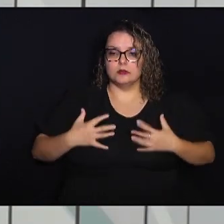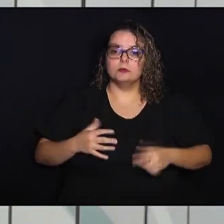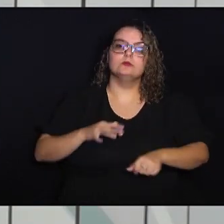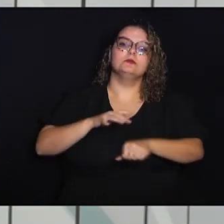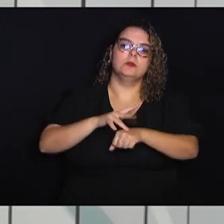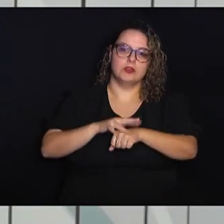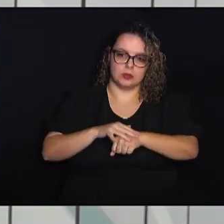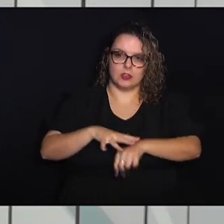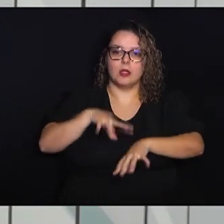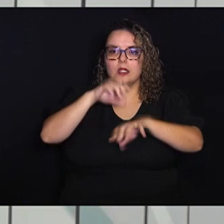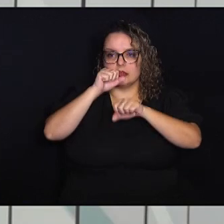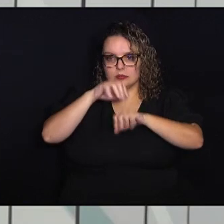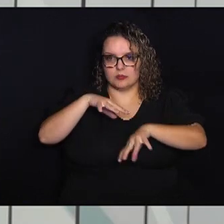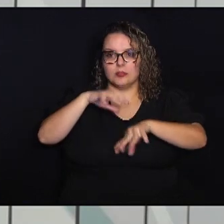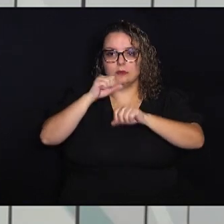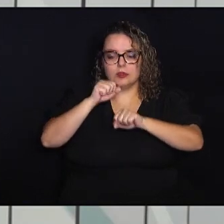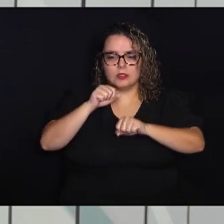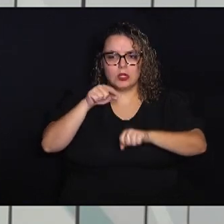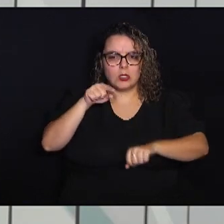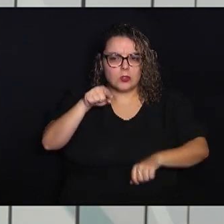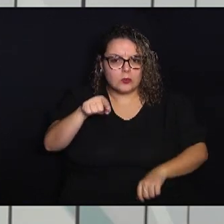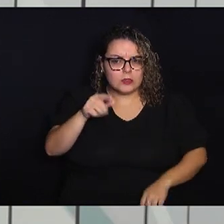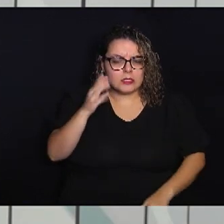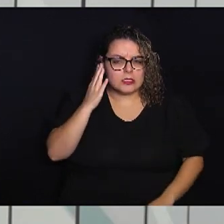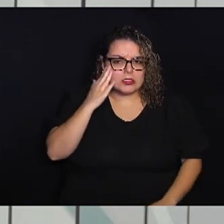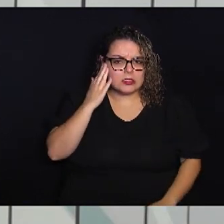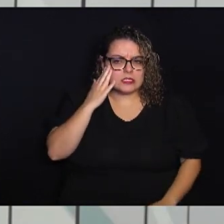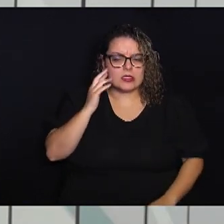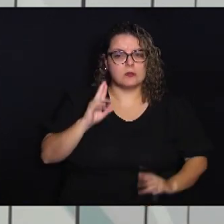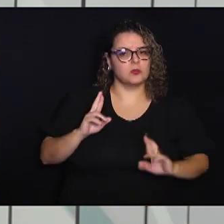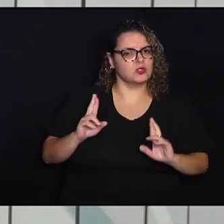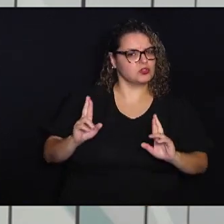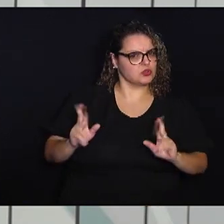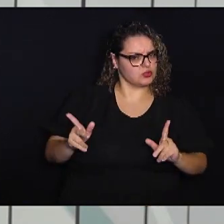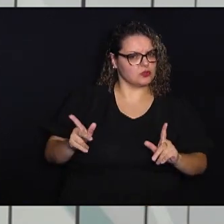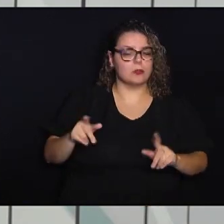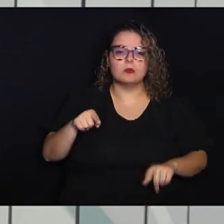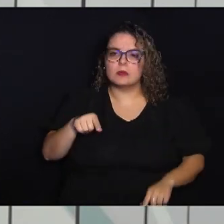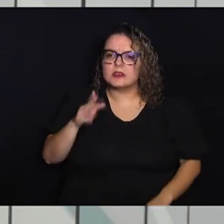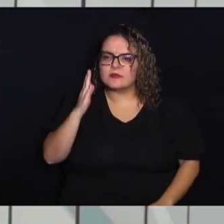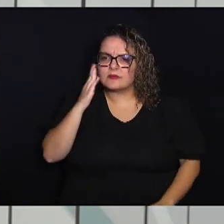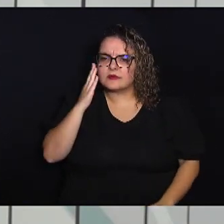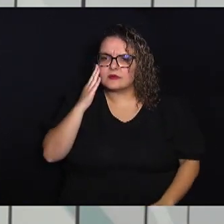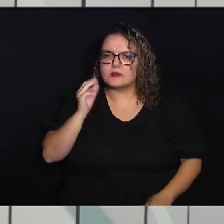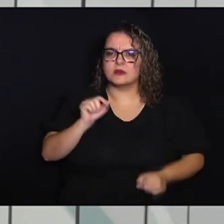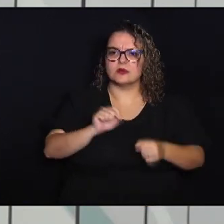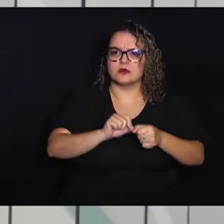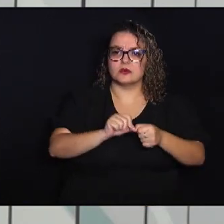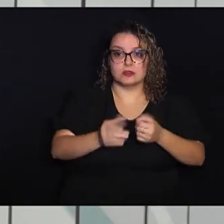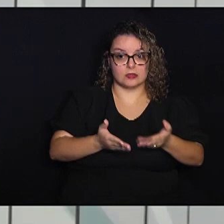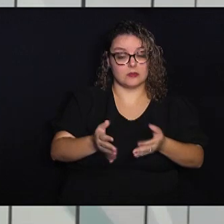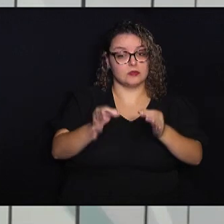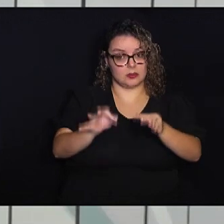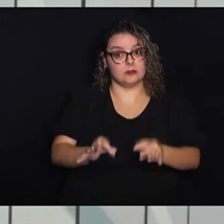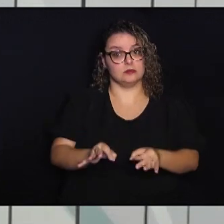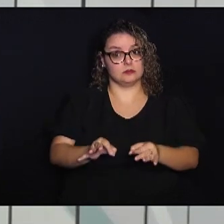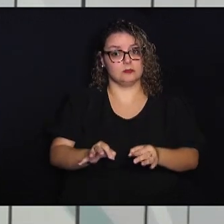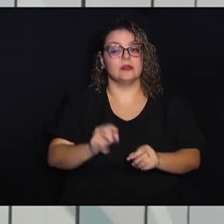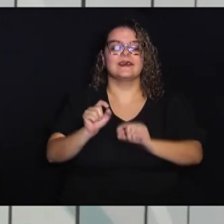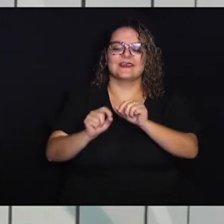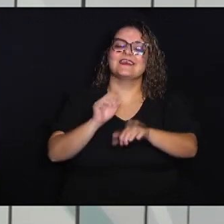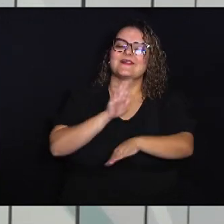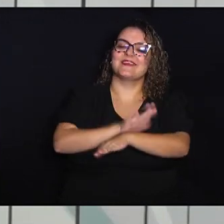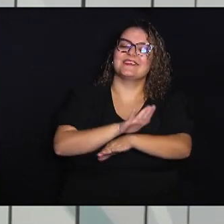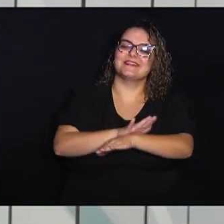doenças respiratórias. Mas você sabe como diferenciá-las para fazer o tratamento adequado? E quem vai ajudar